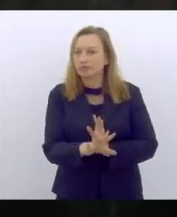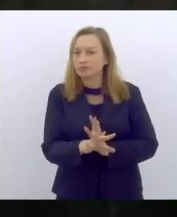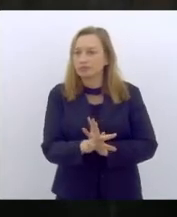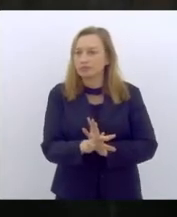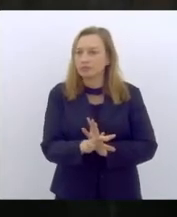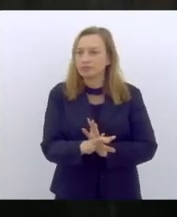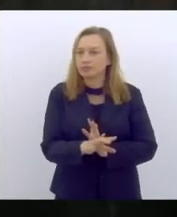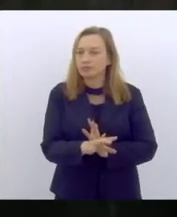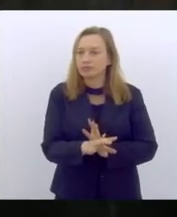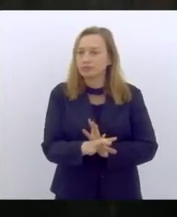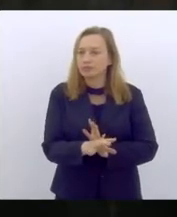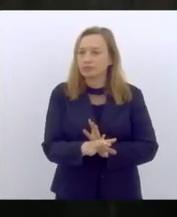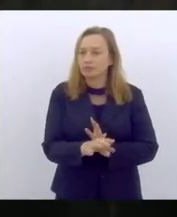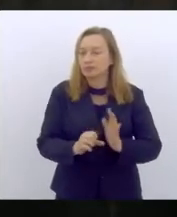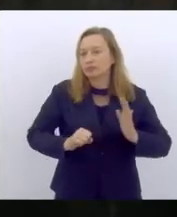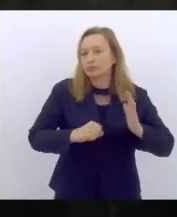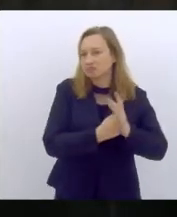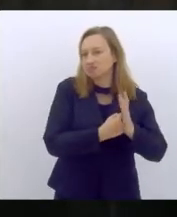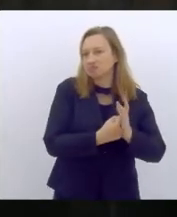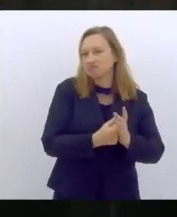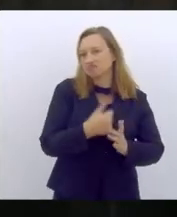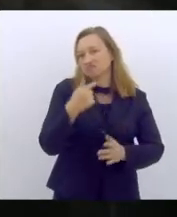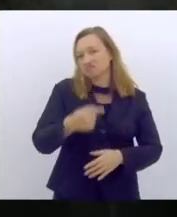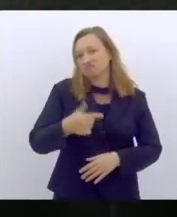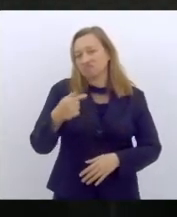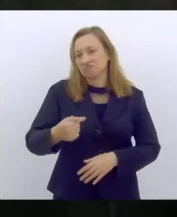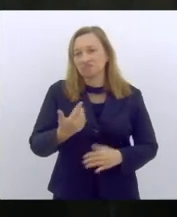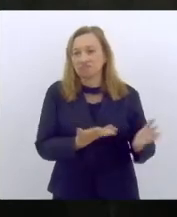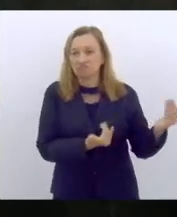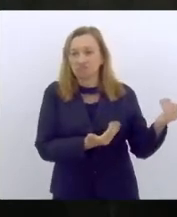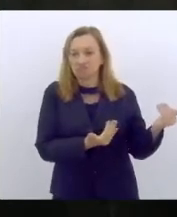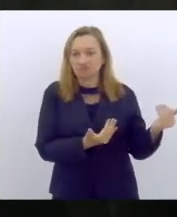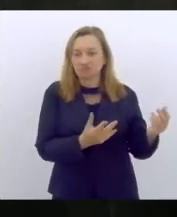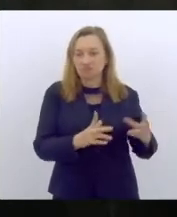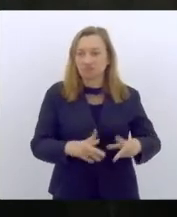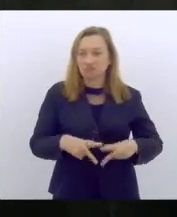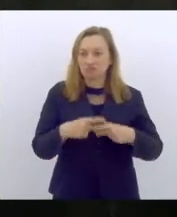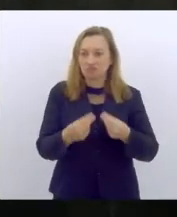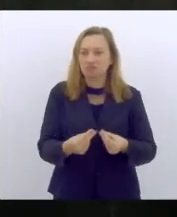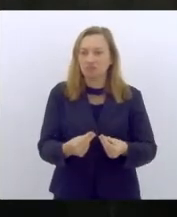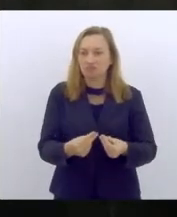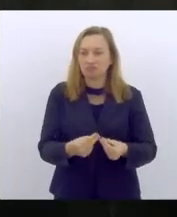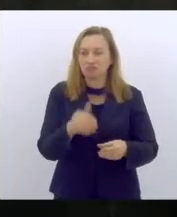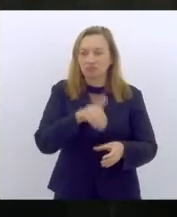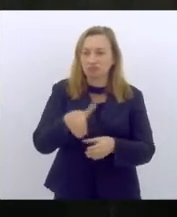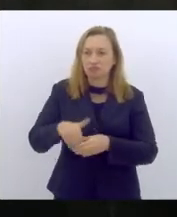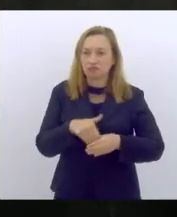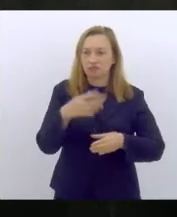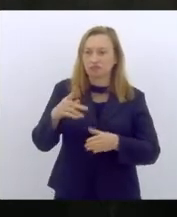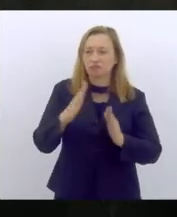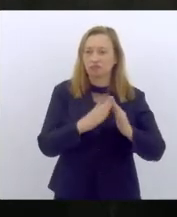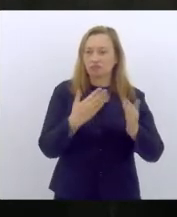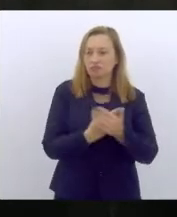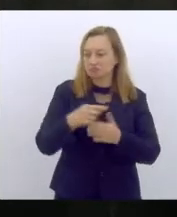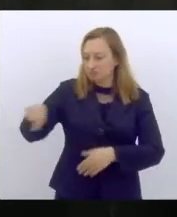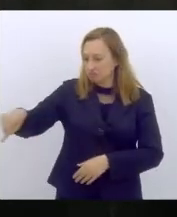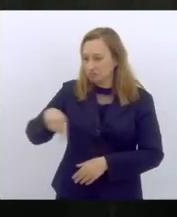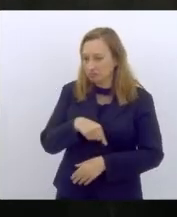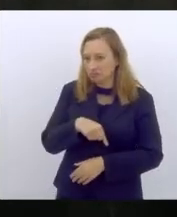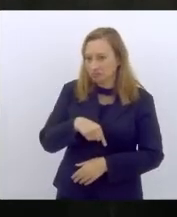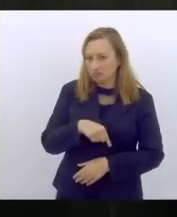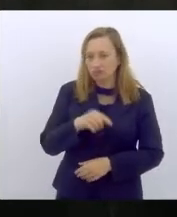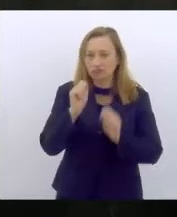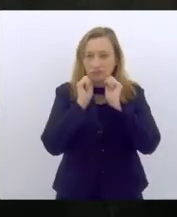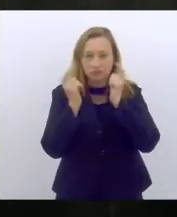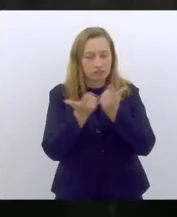o tocante o impacto em 77 jovens que ganharam as eleições nas suas escolas e vieram aqui para